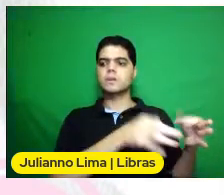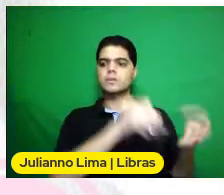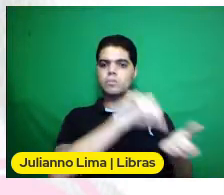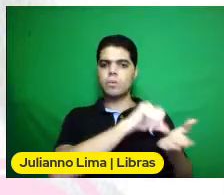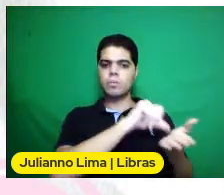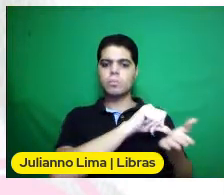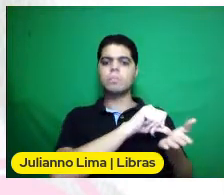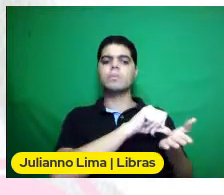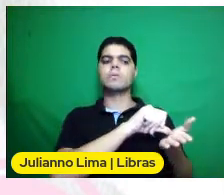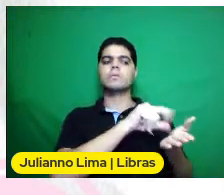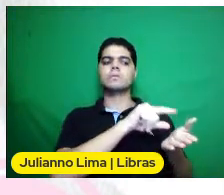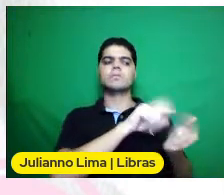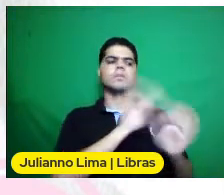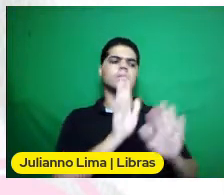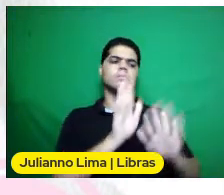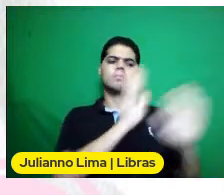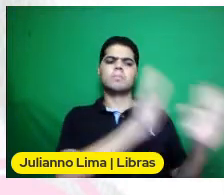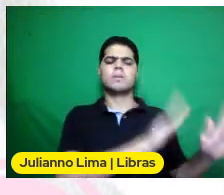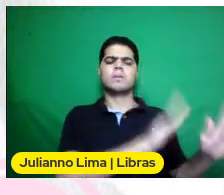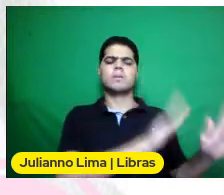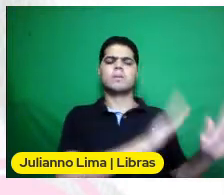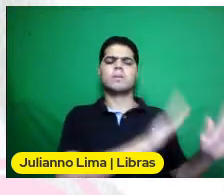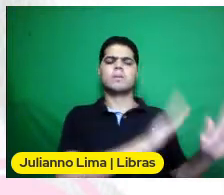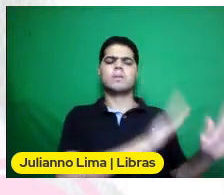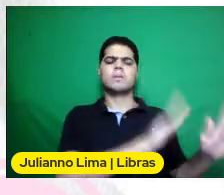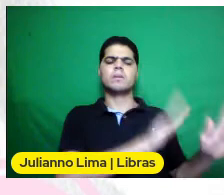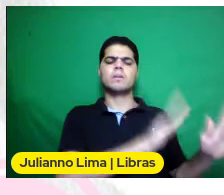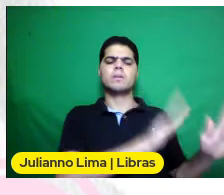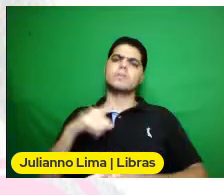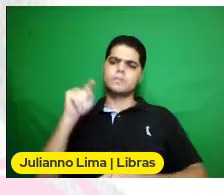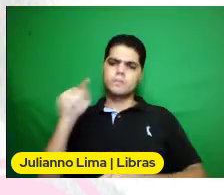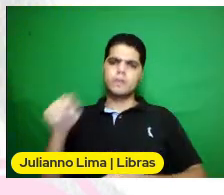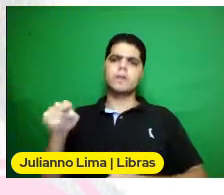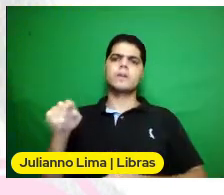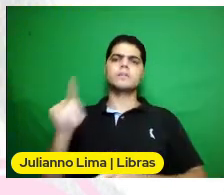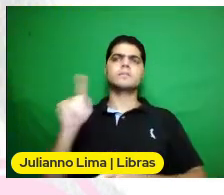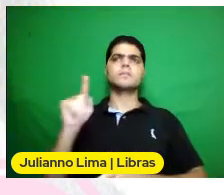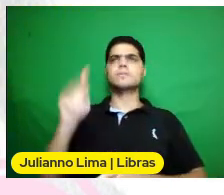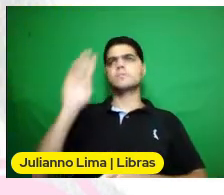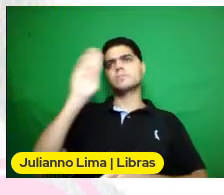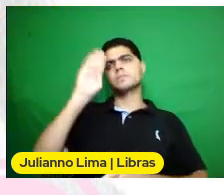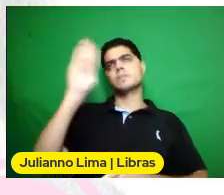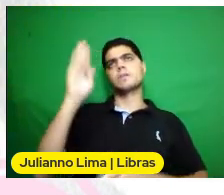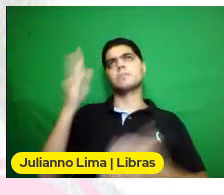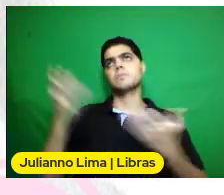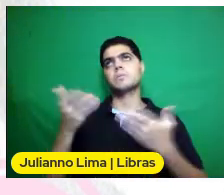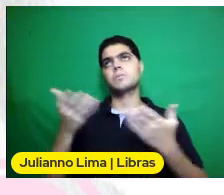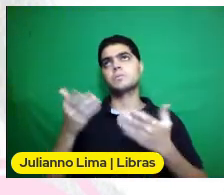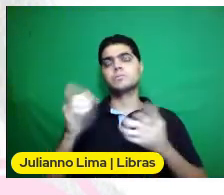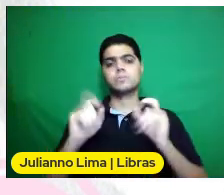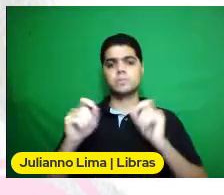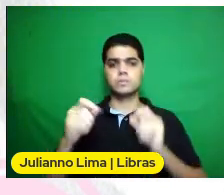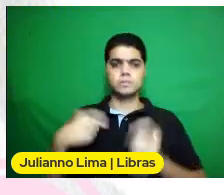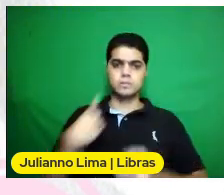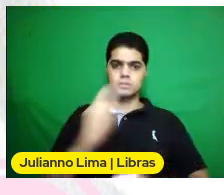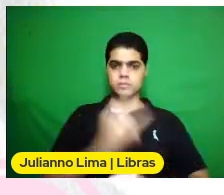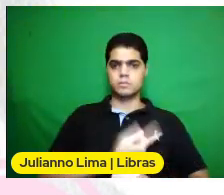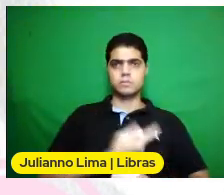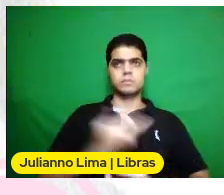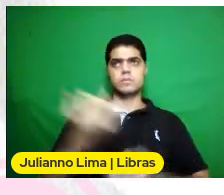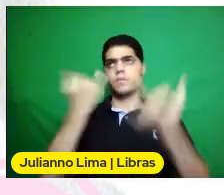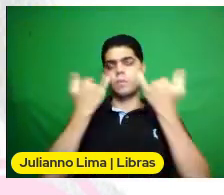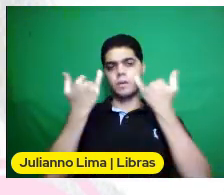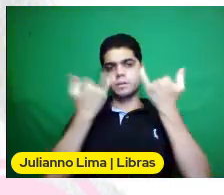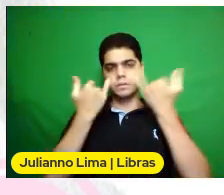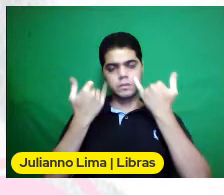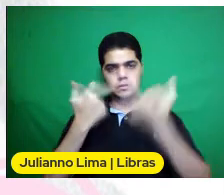aventurar para um ideal que, assim, até hoje, até para a gente às vezes tem tanta informação, mas é tão